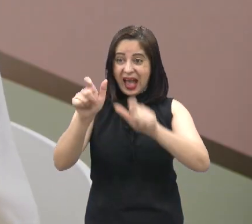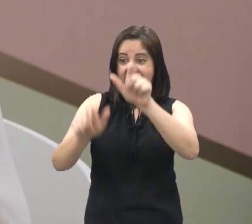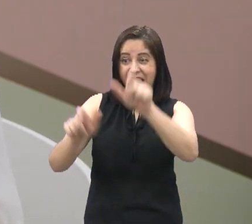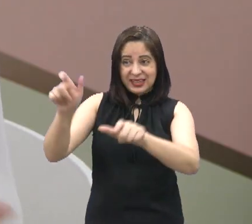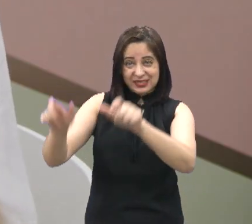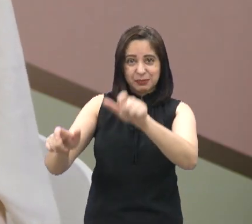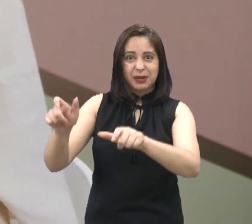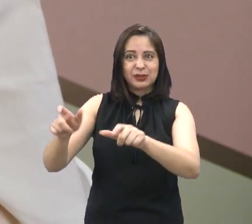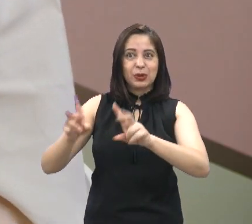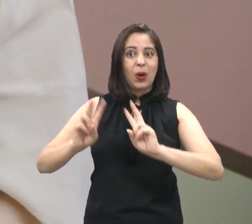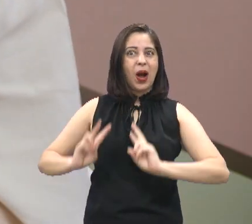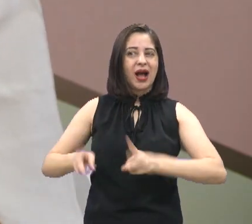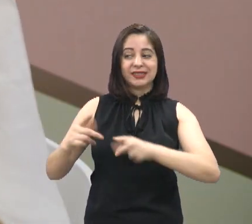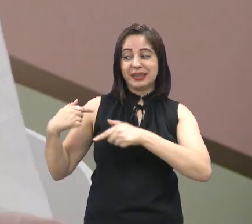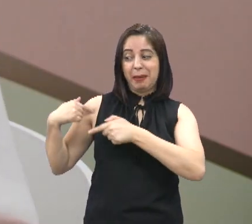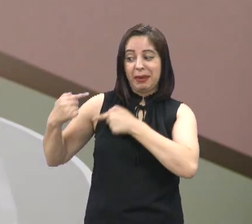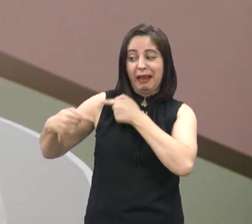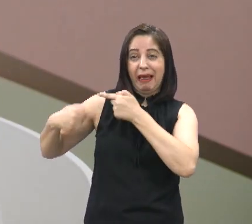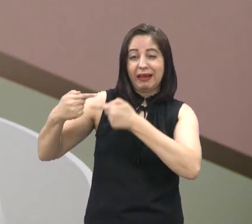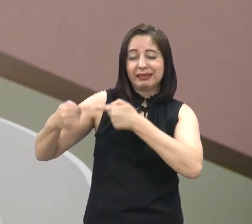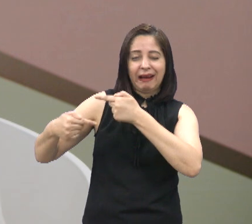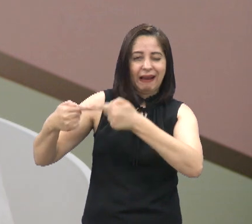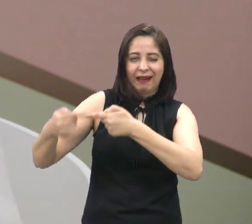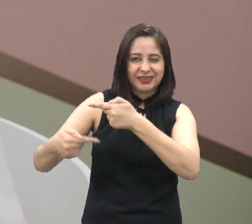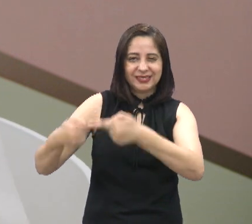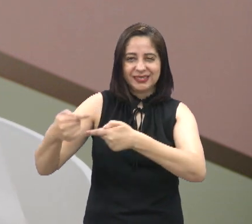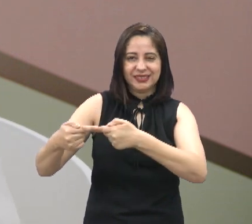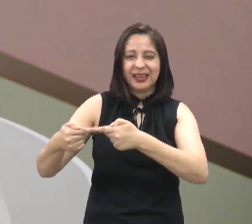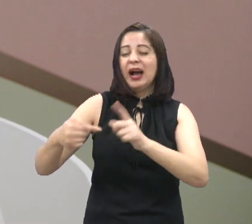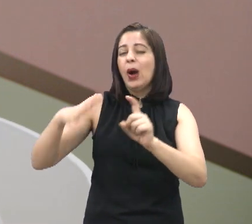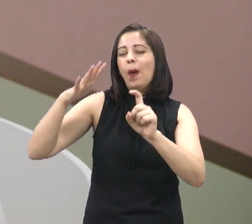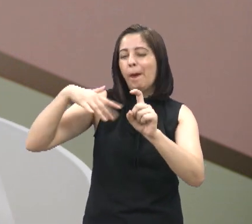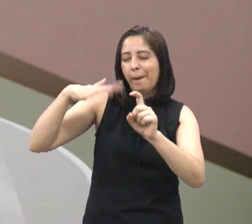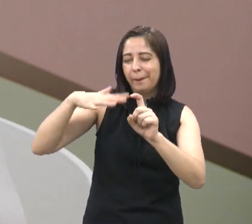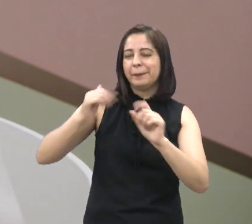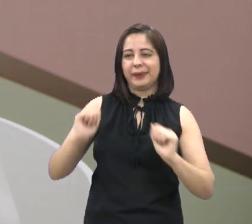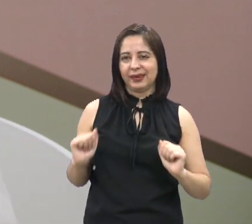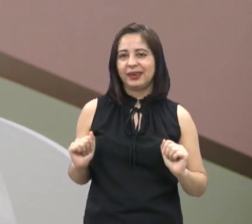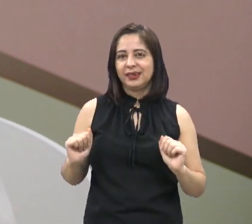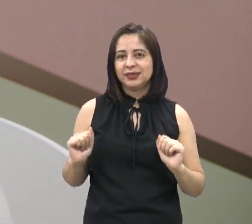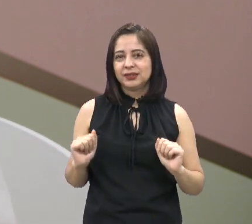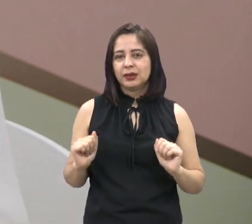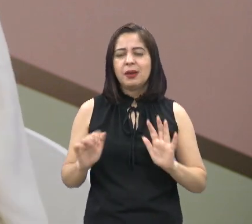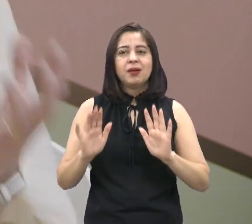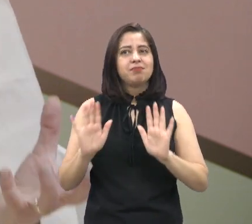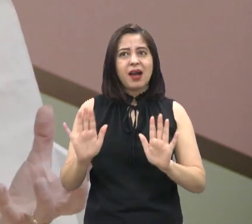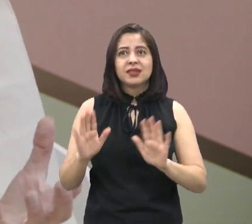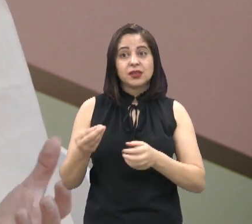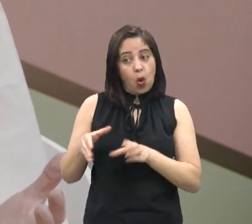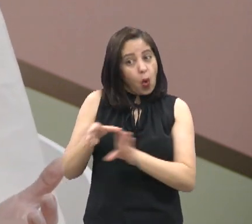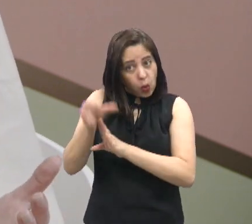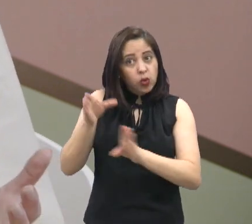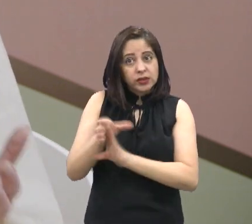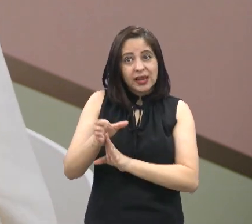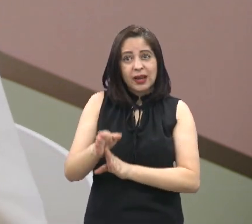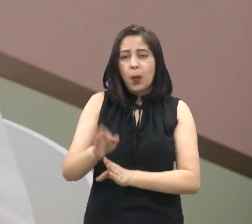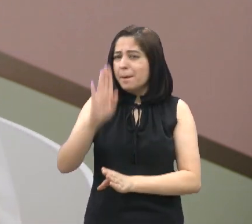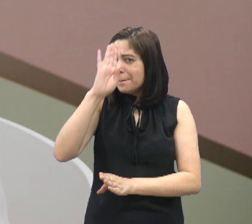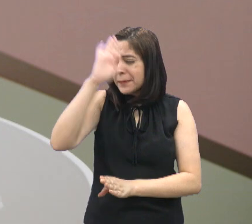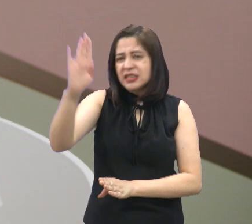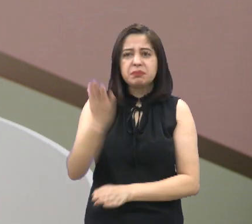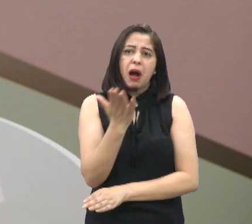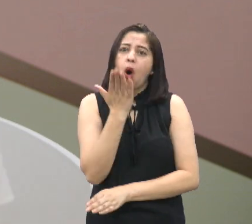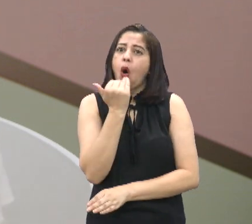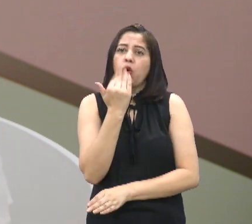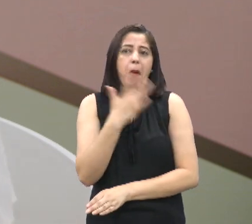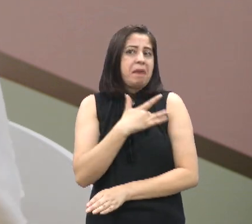receita um para o outro. É a receita da vovó. Mas o principal é a boa alimentação. Sim. Que isso te